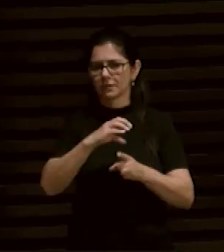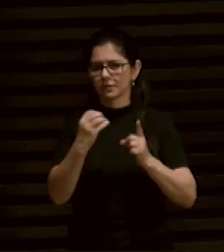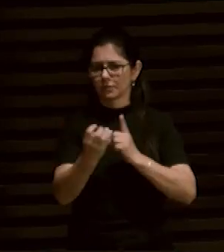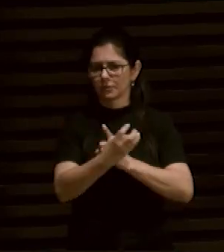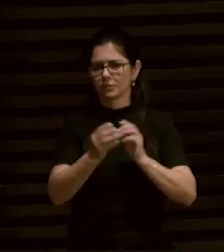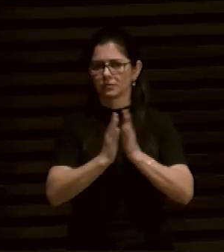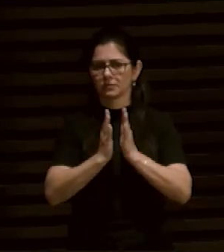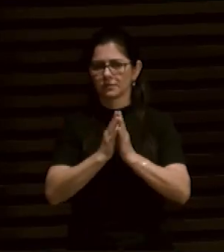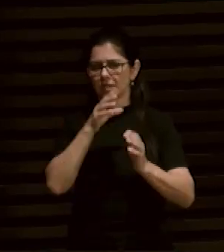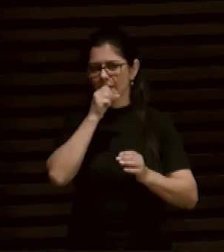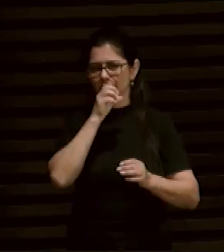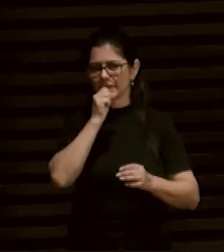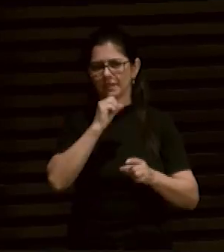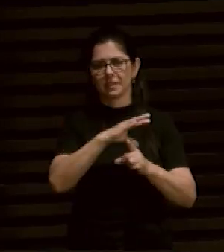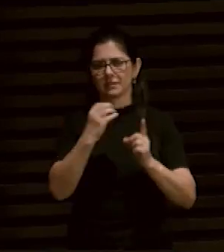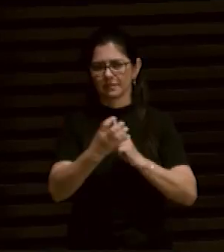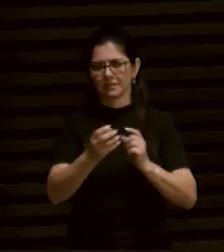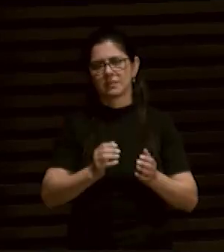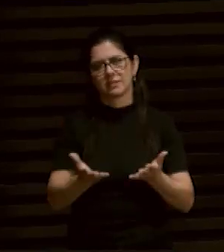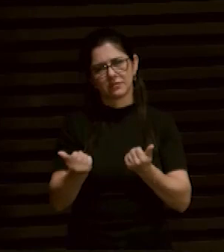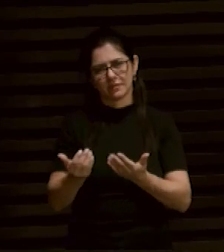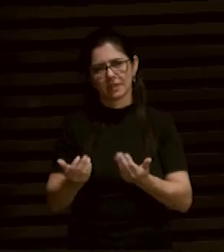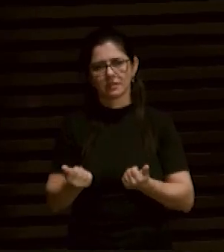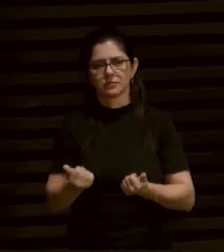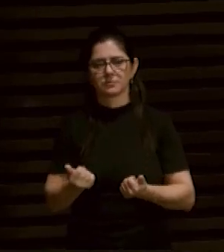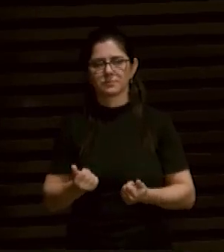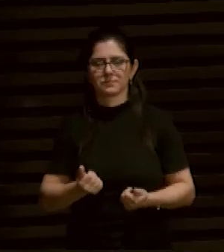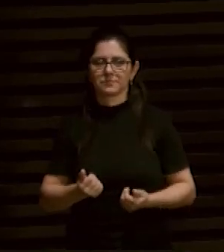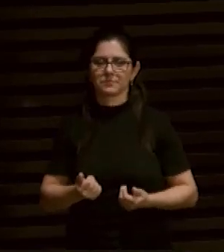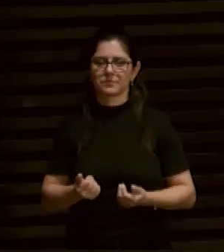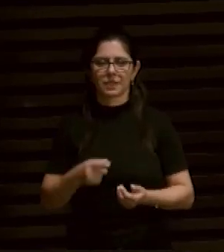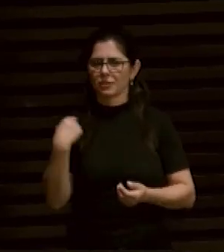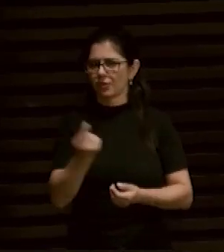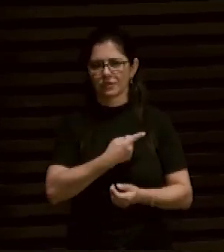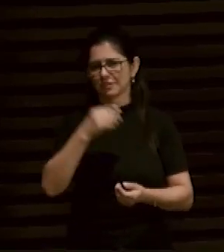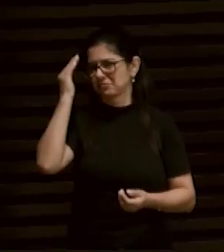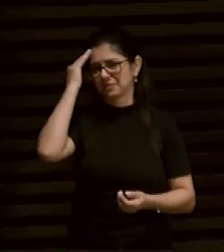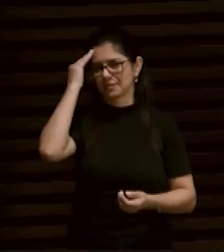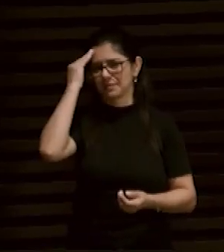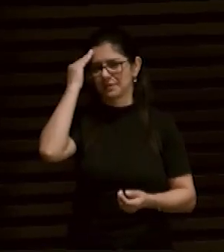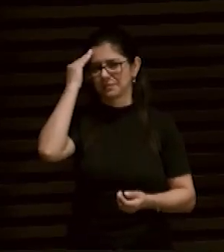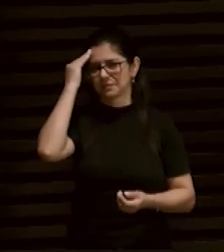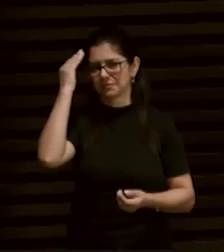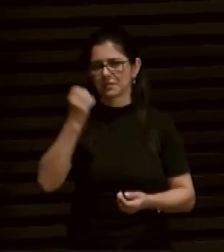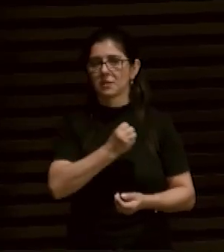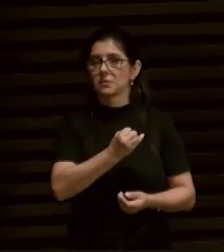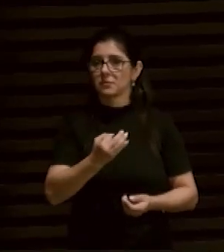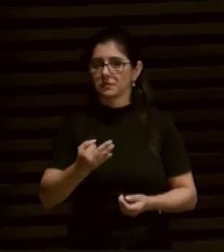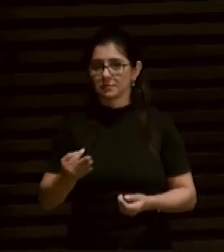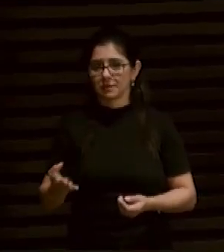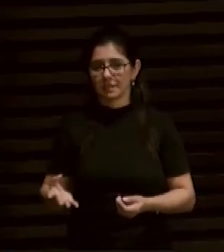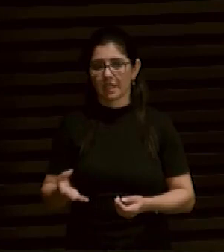sábado que vem culto de jovens. Meus irmãos, nós não controlamos os resultados disso tudo. Nós não controlamos o avivamento,